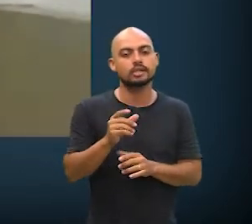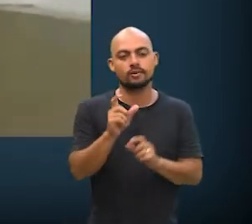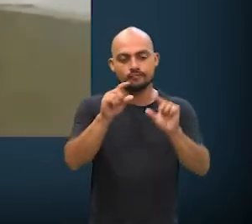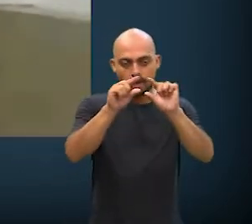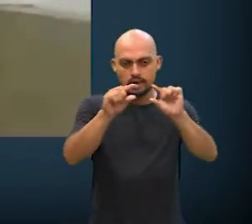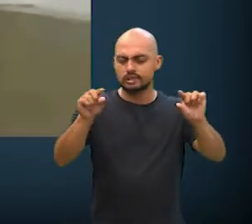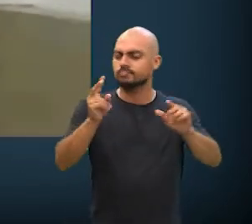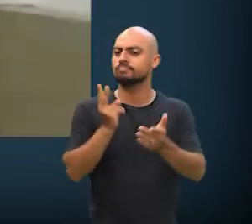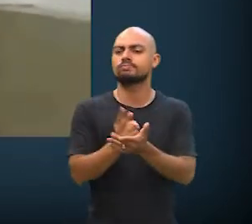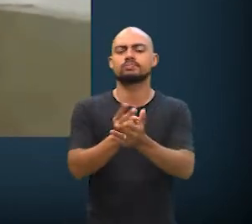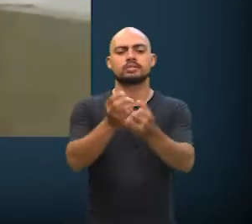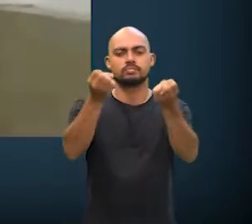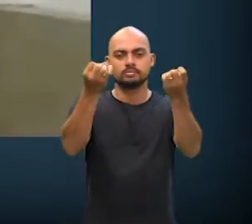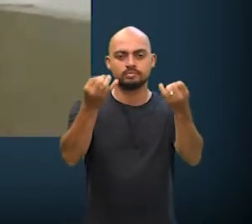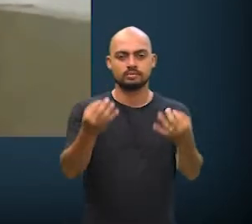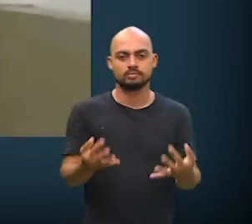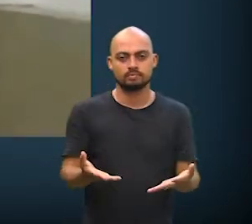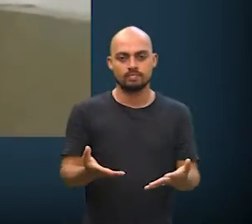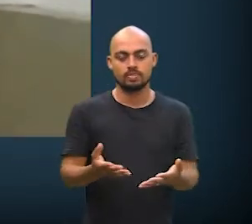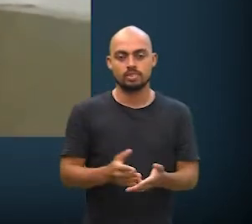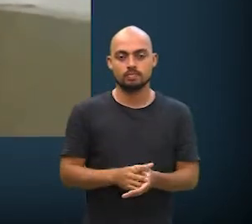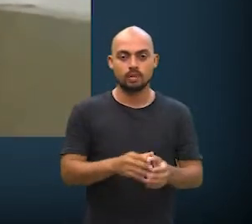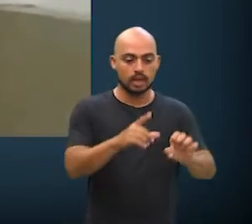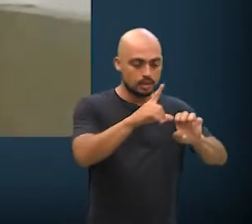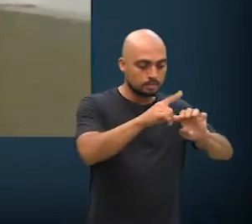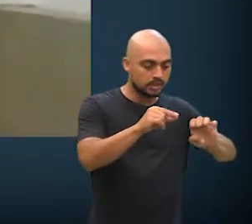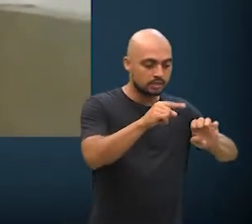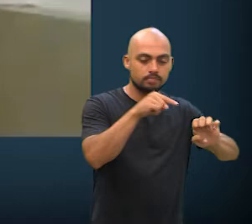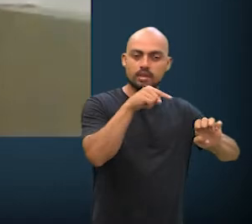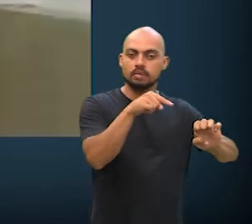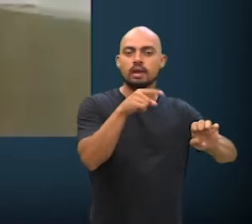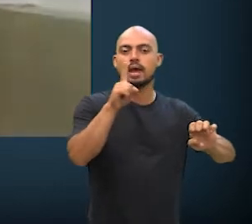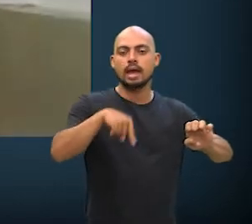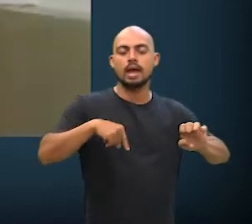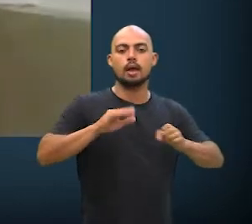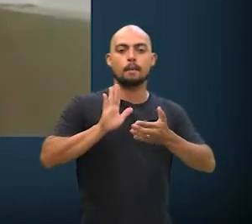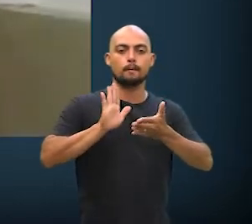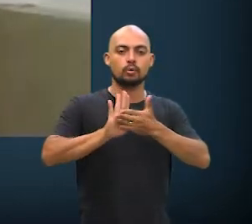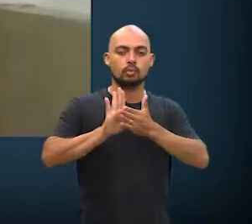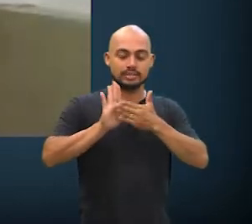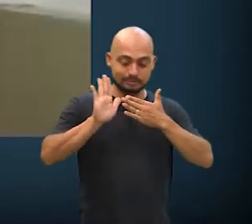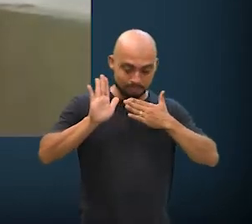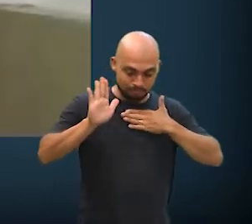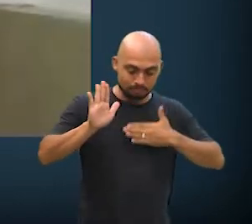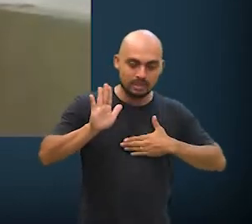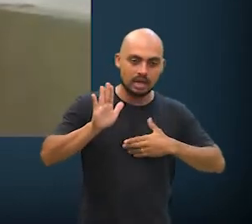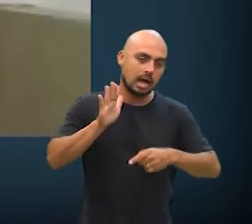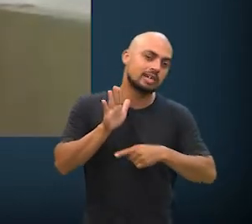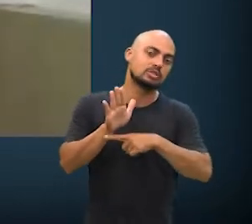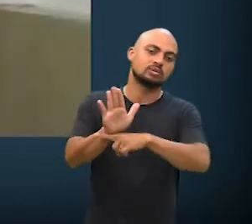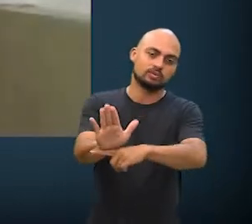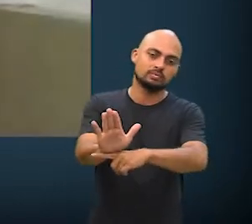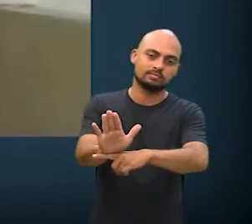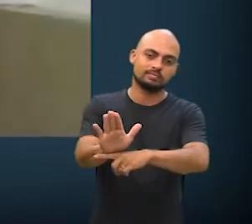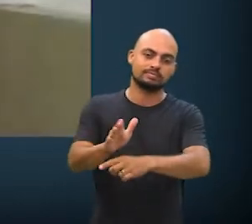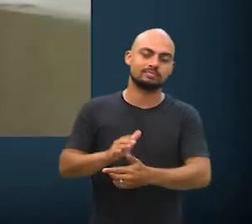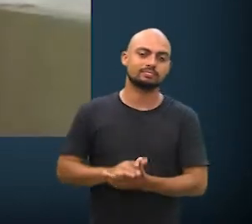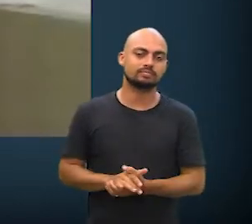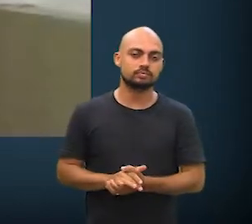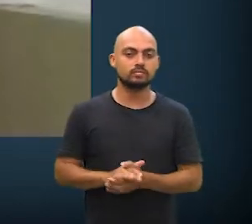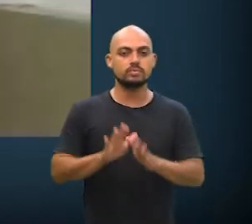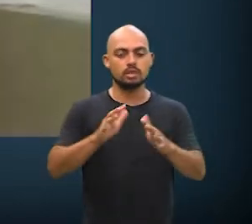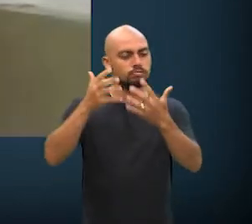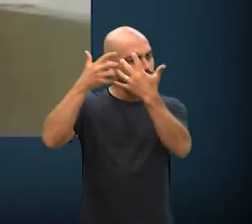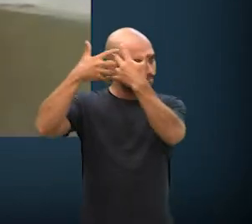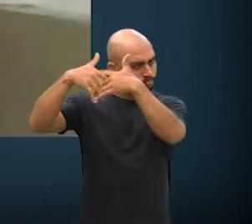O empreendimento num negócio, ele precisa ser o meu propósito, né? Servindo a alguém. Então, essa reflexão